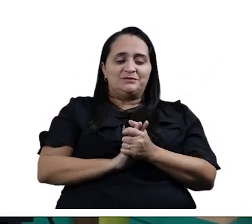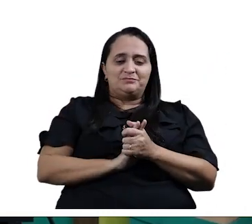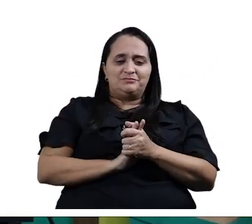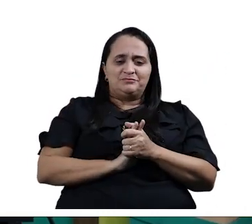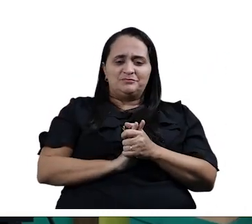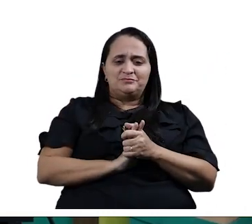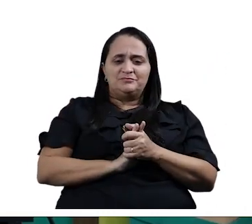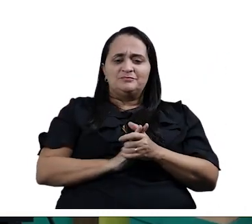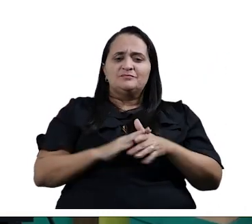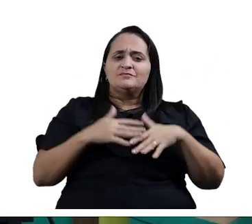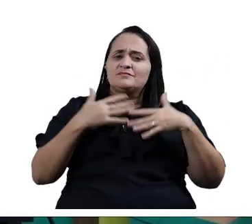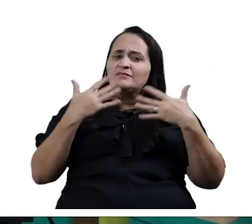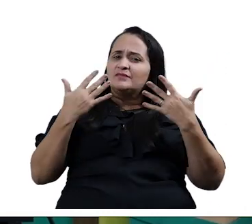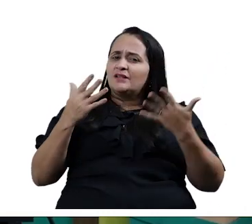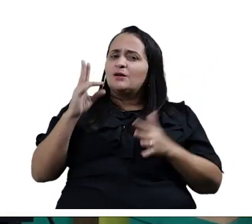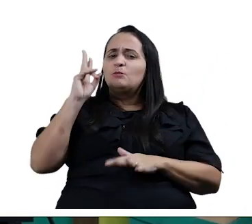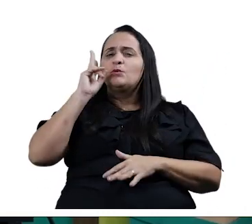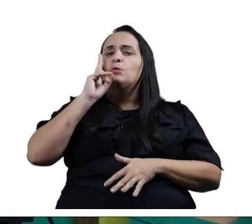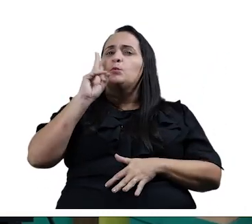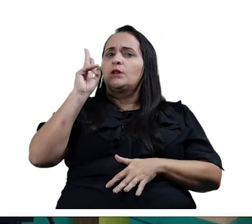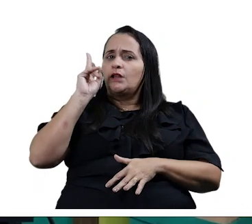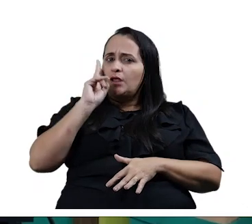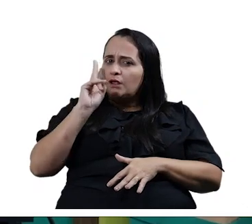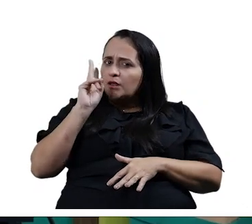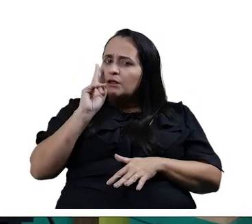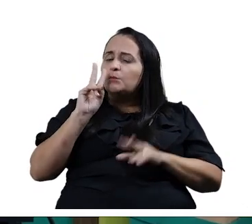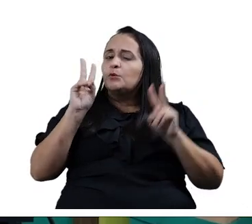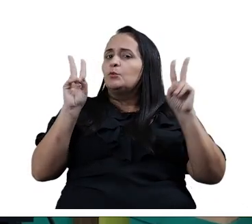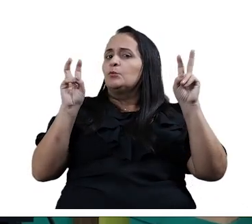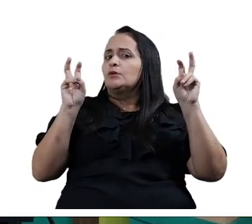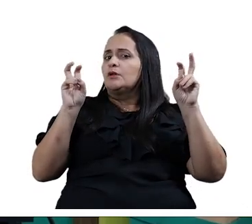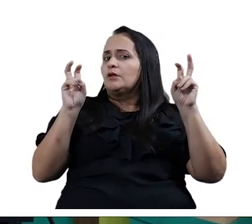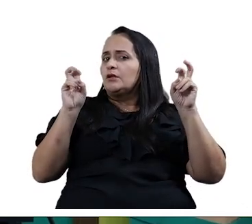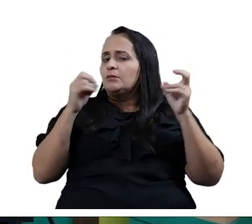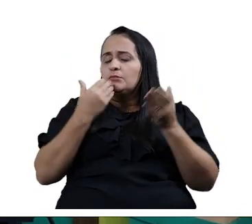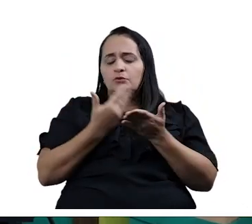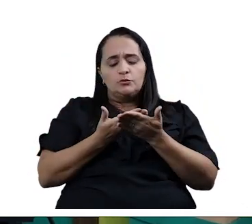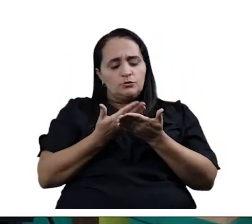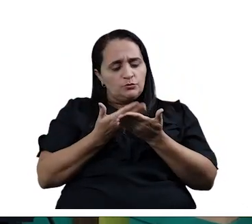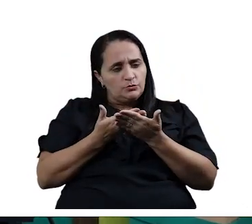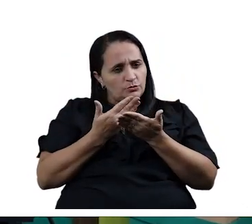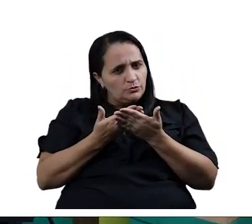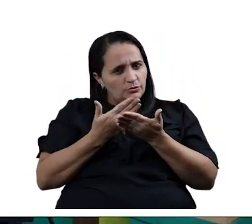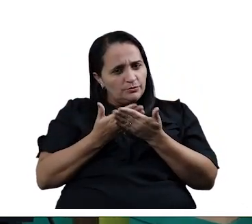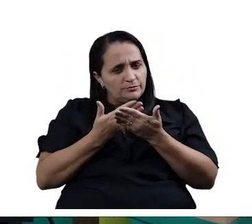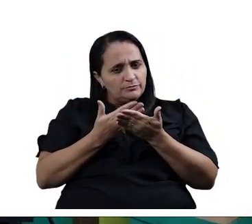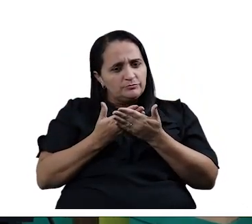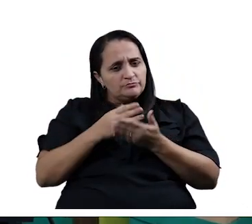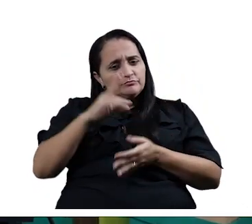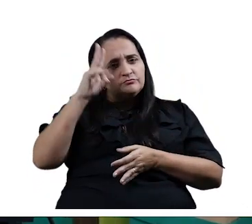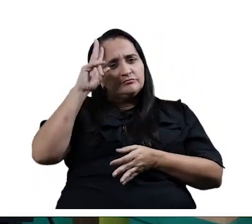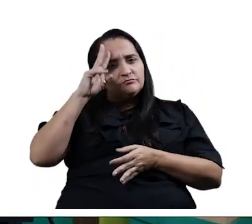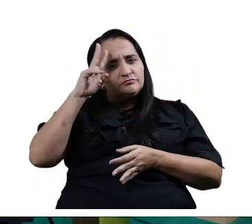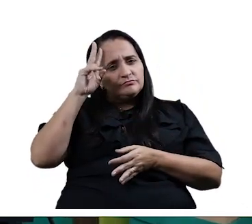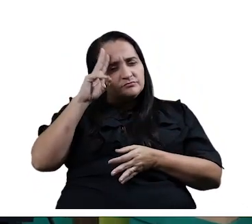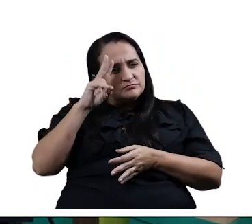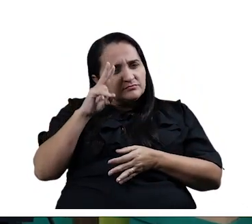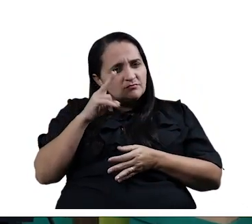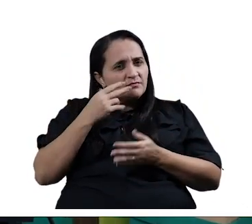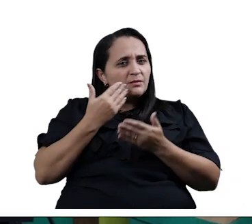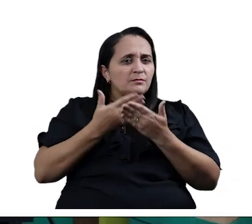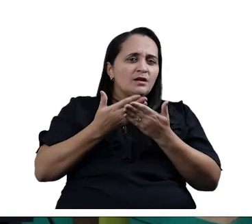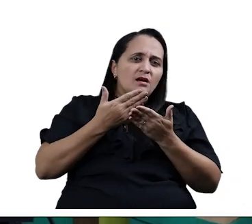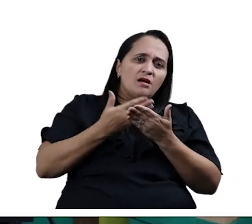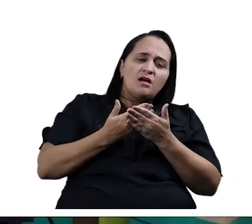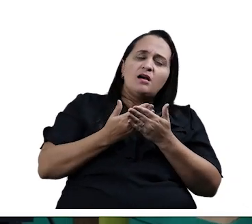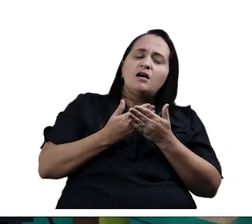As notícias foi um dos primeiros gêneros que a gente estudou, né? E quero trazer à tua memória aquela aula